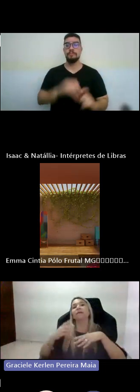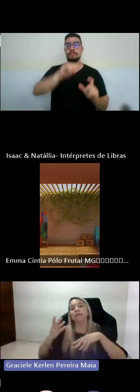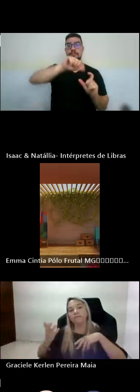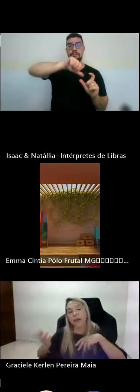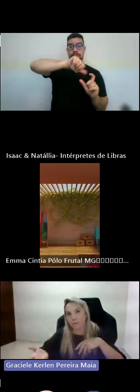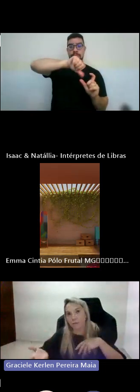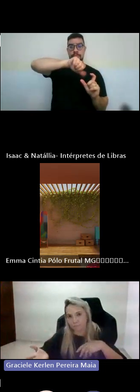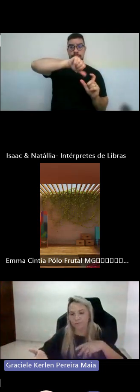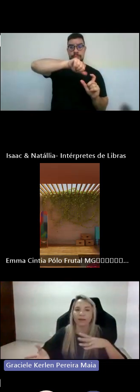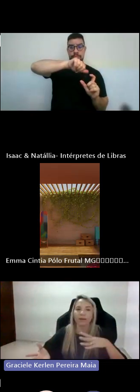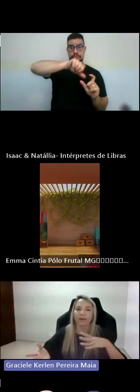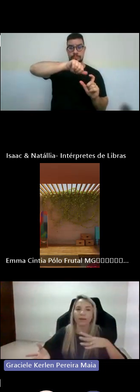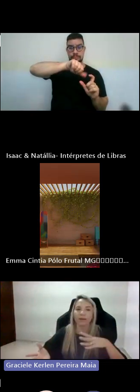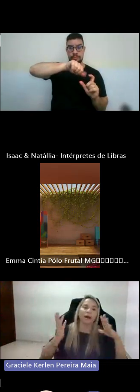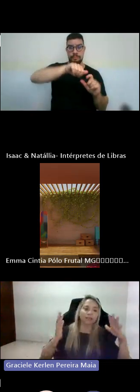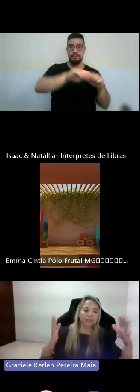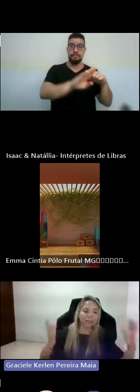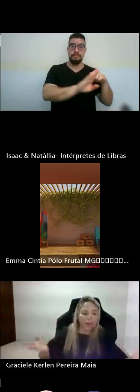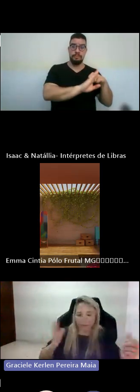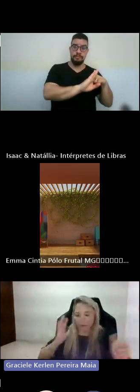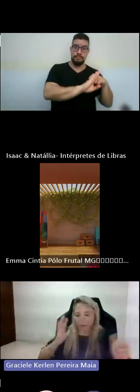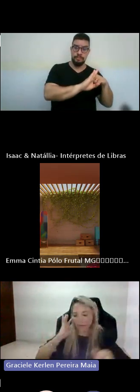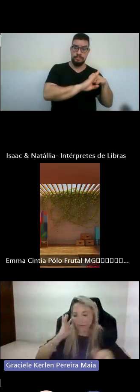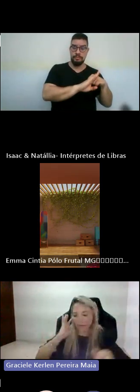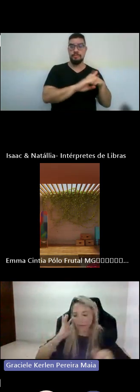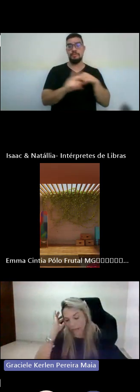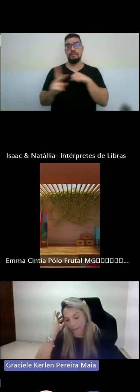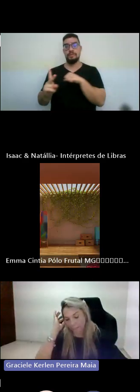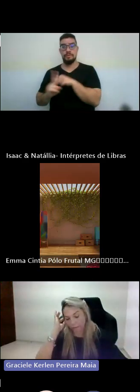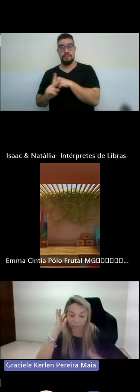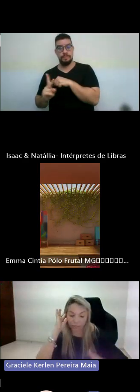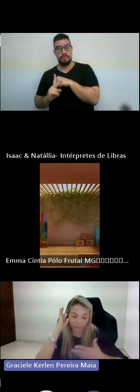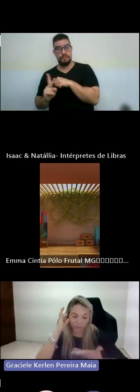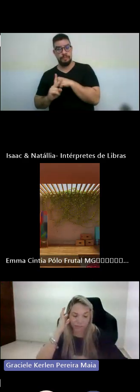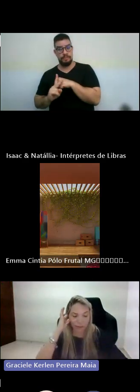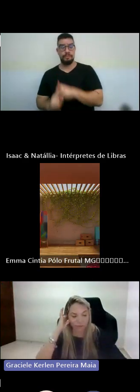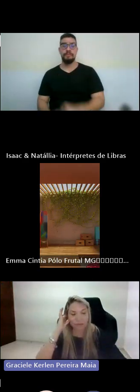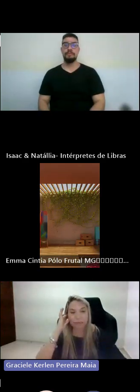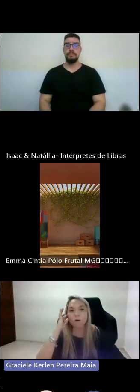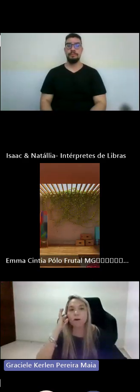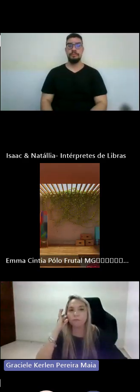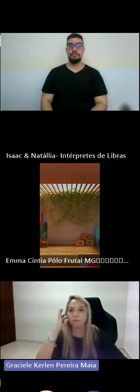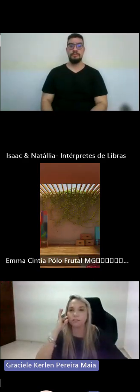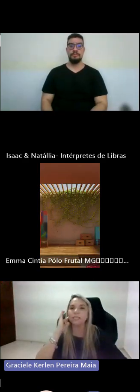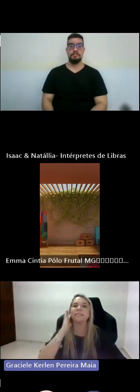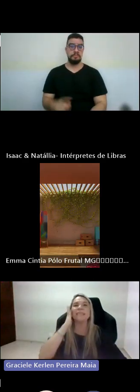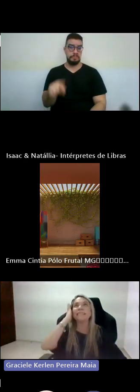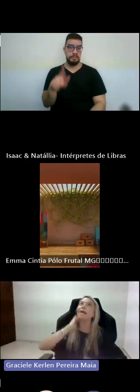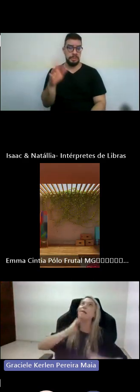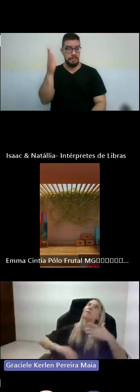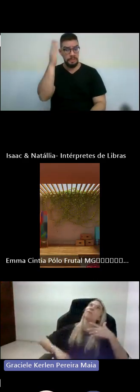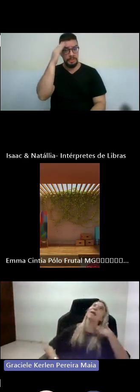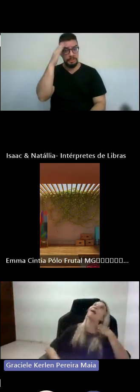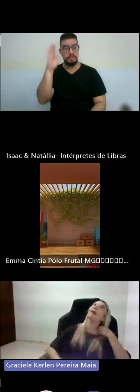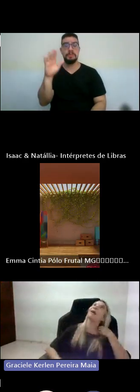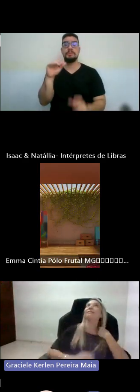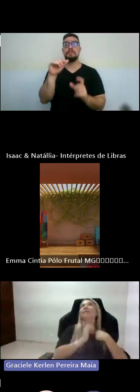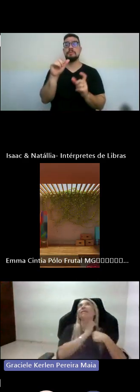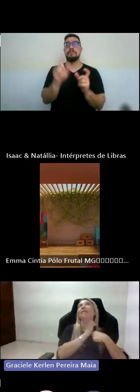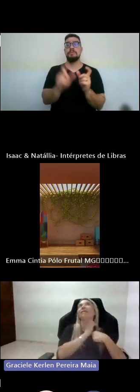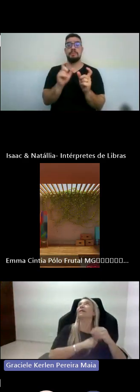nomes e verbos. Vocês sabem, né, eu não sei se vocês sabem, mas a morfologia, vocês